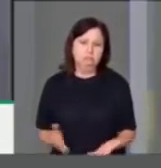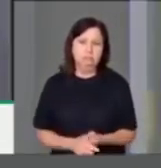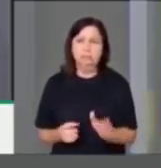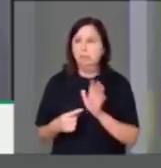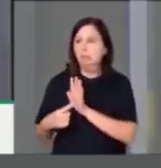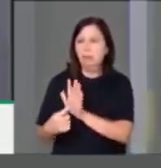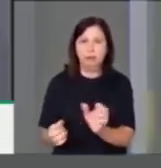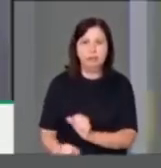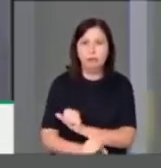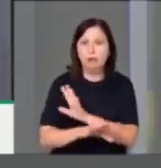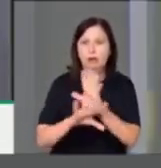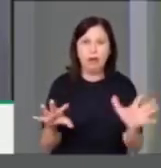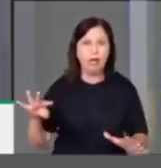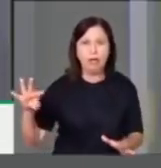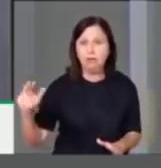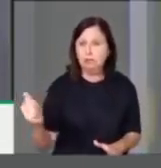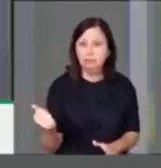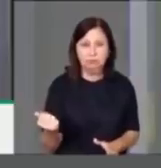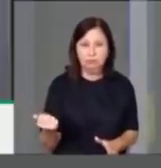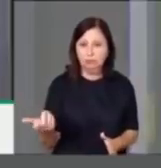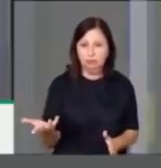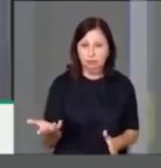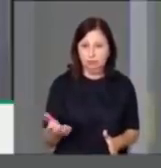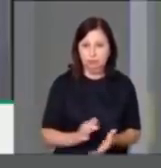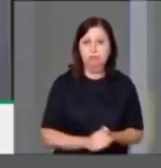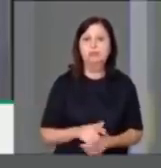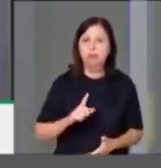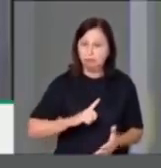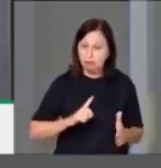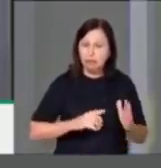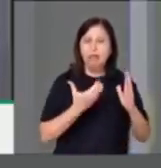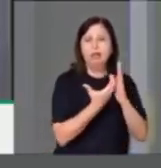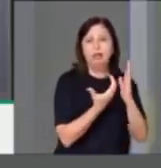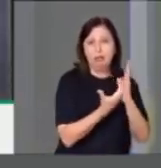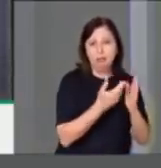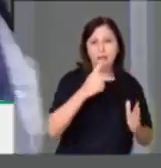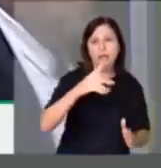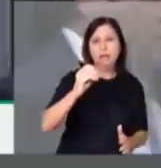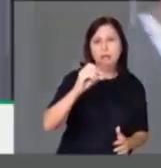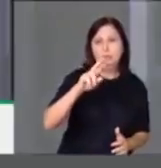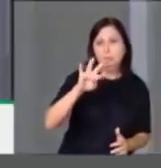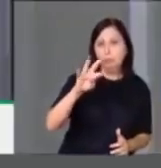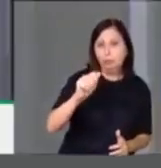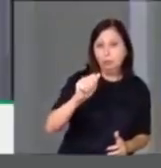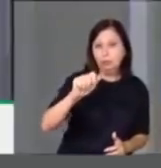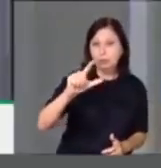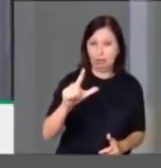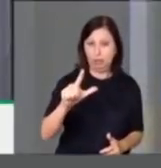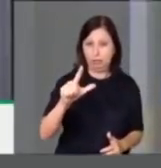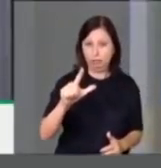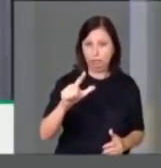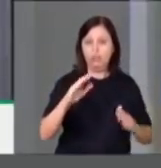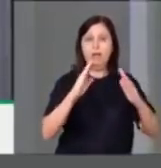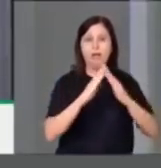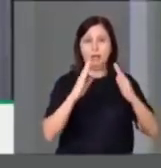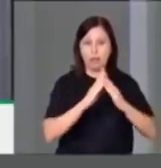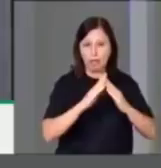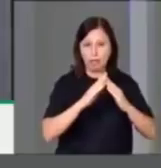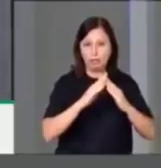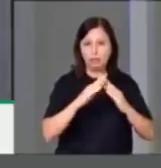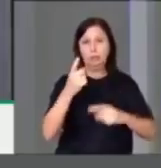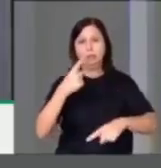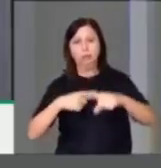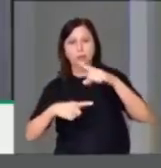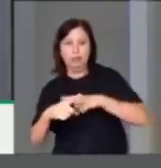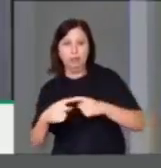todo mundo para quem quiser ver no portal da Câmara. Não abriram mão de auxílio mudança, nem de auxílio moradia, nem de